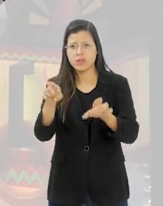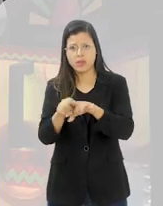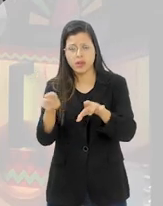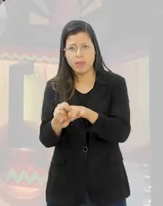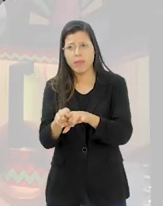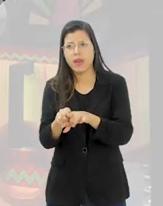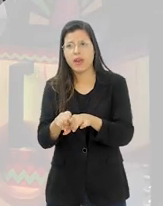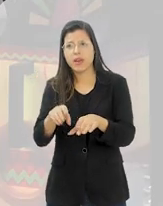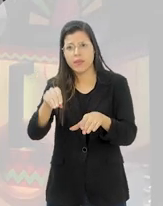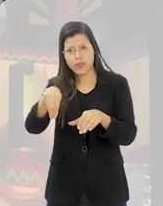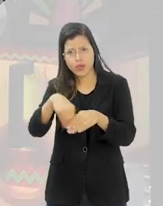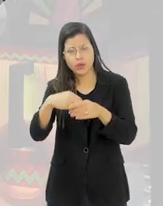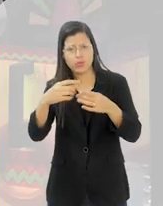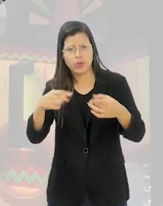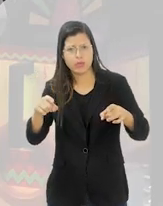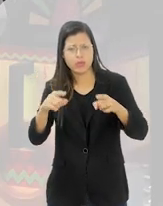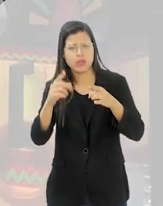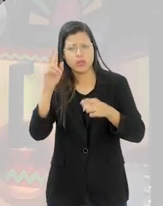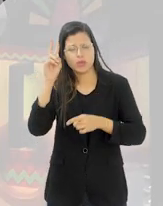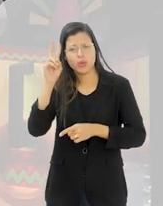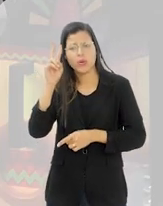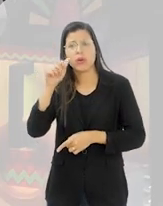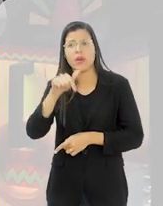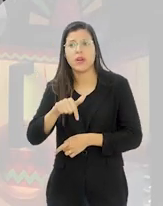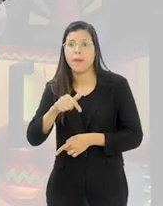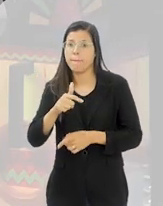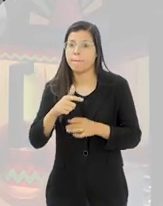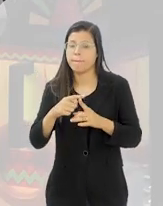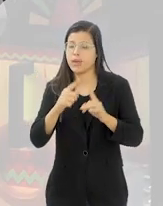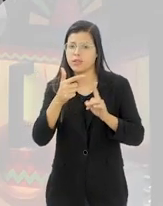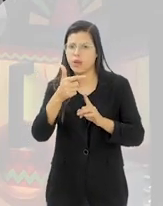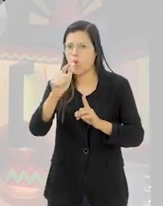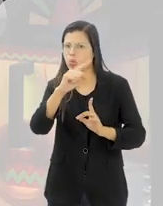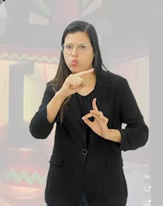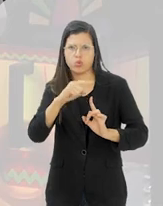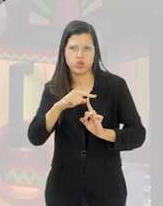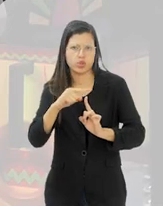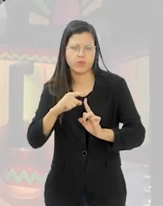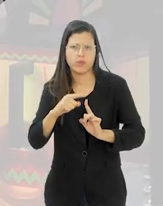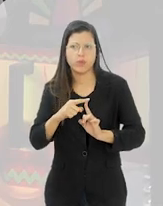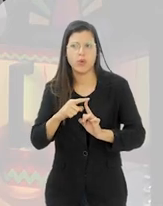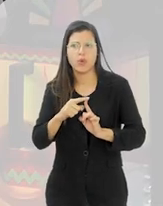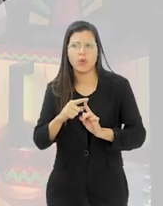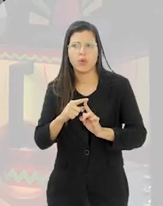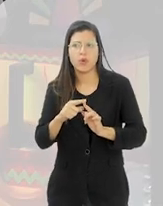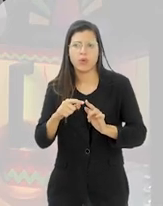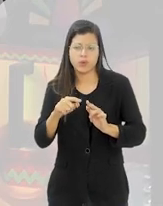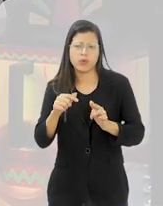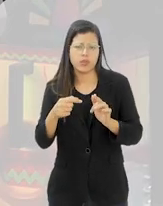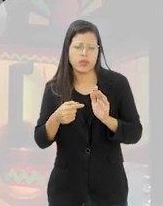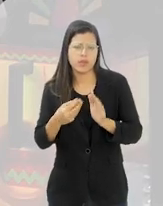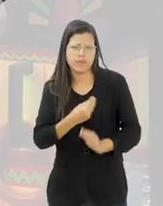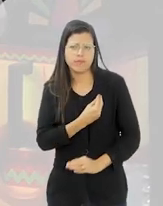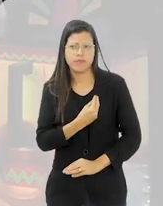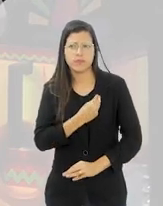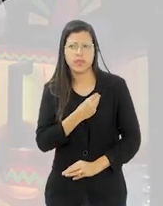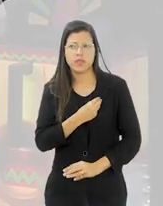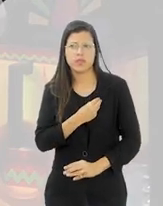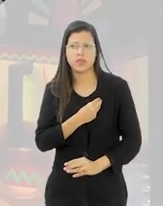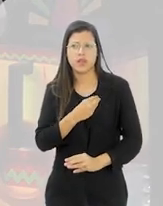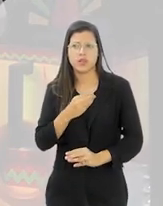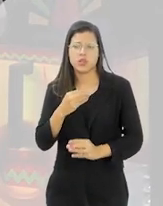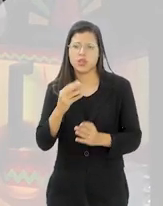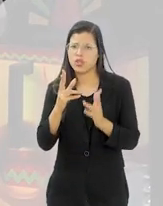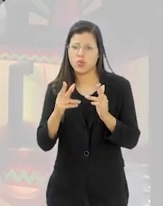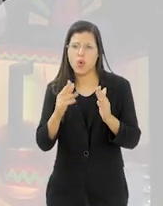dentro da contagem do enredo, né? Mas é uma outra modalidade que se faz o presente, assim